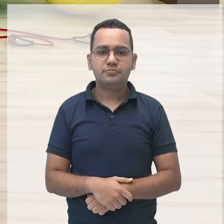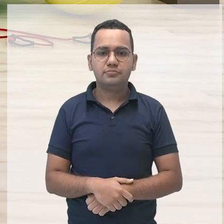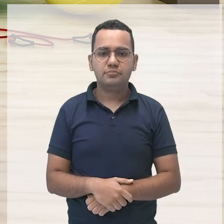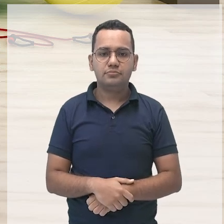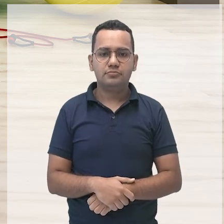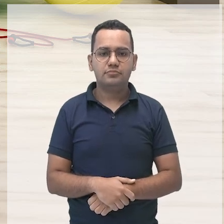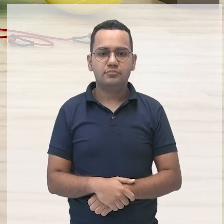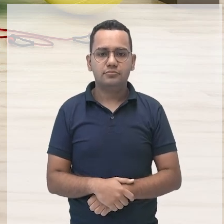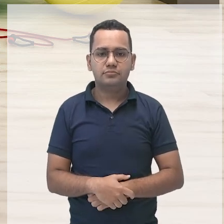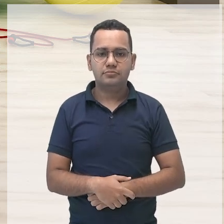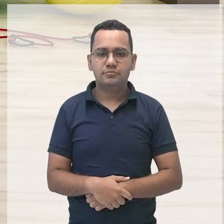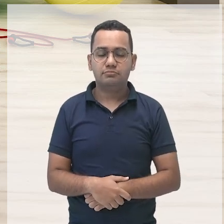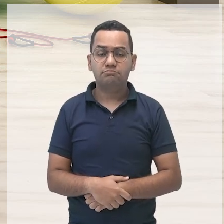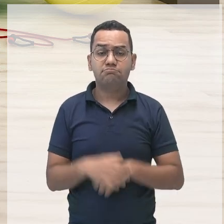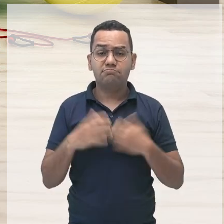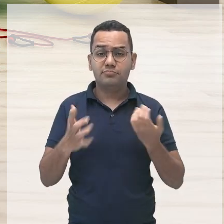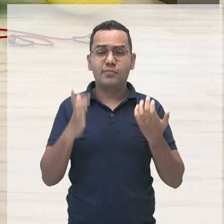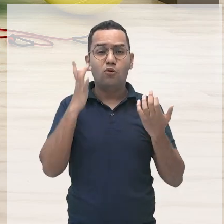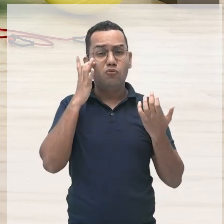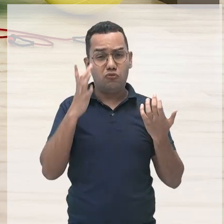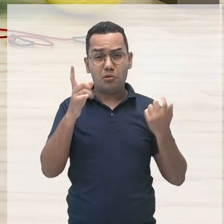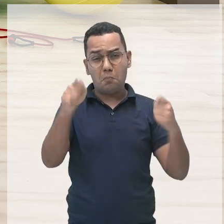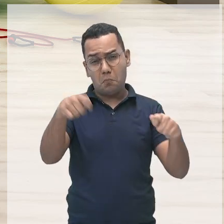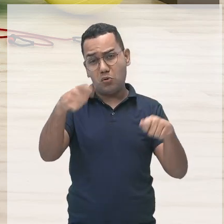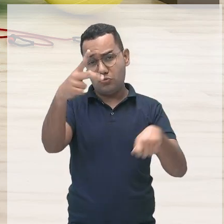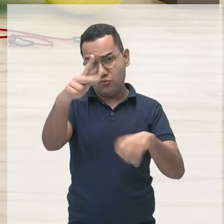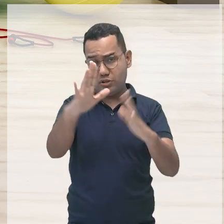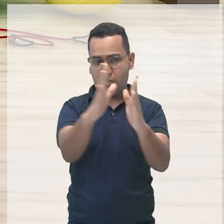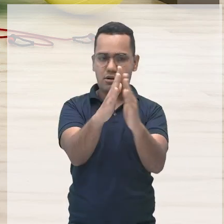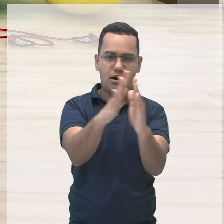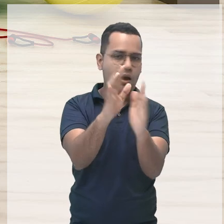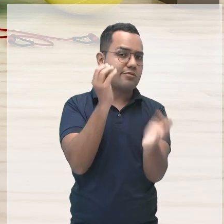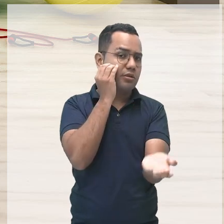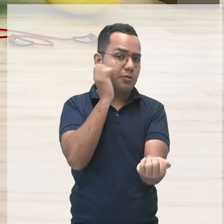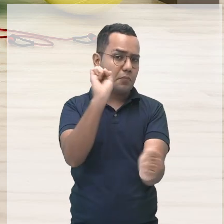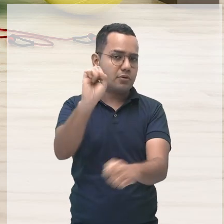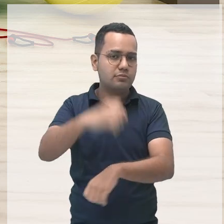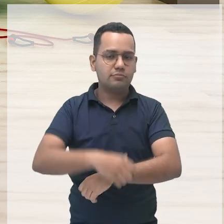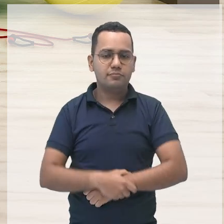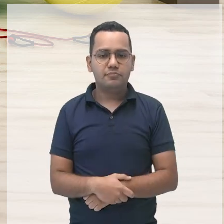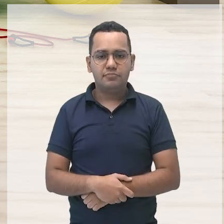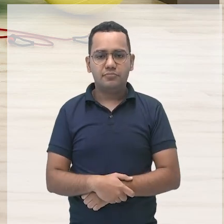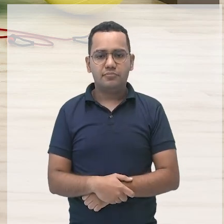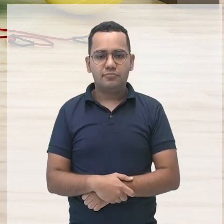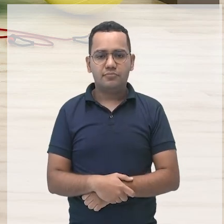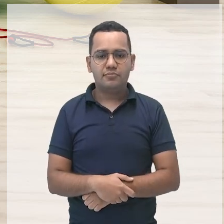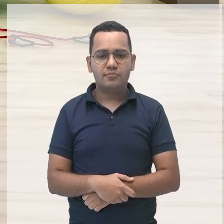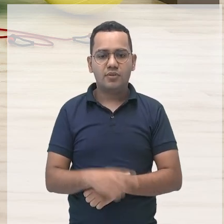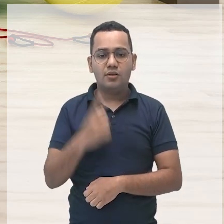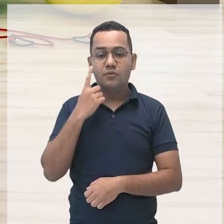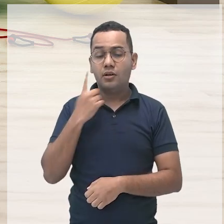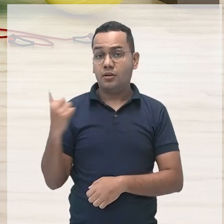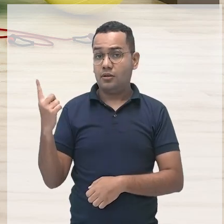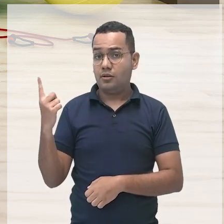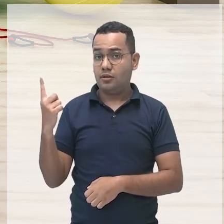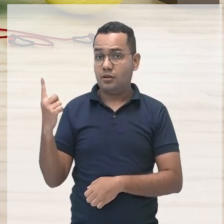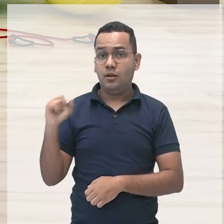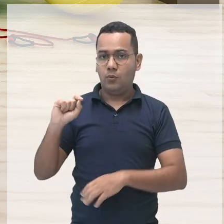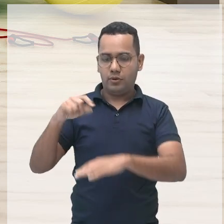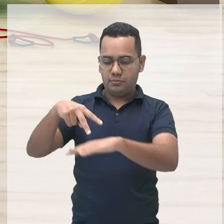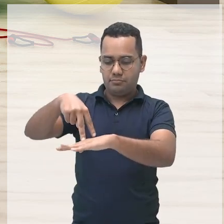você está. Bastando você estar de pé, você pode apenas, elevar o seu